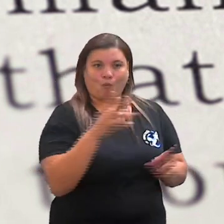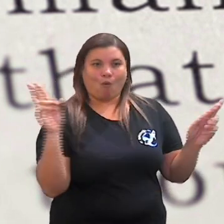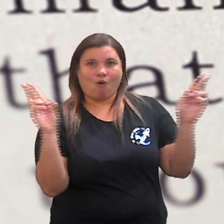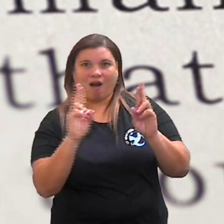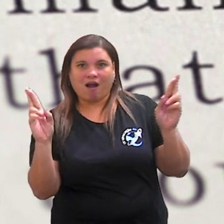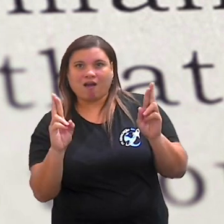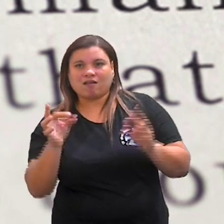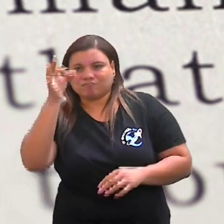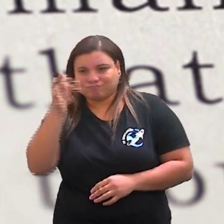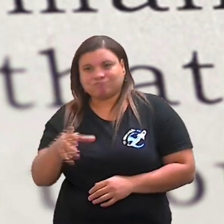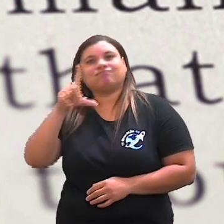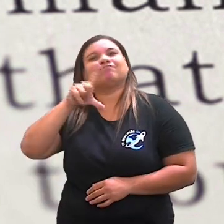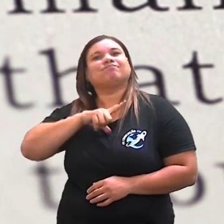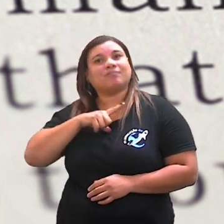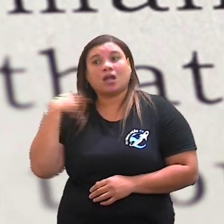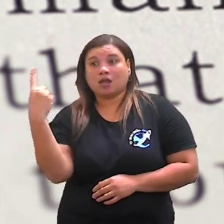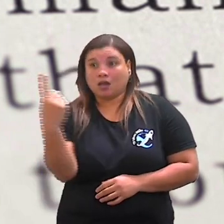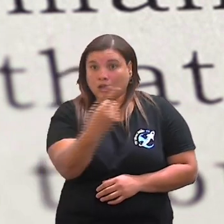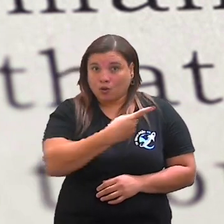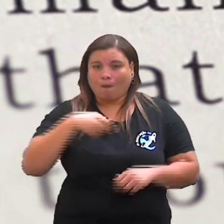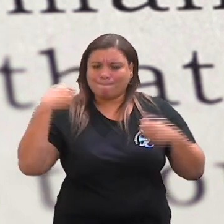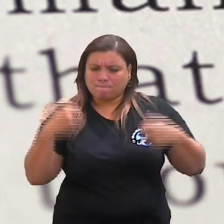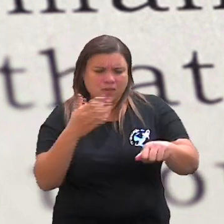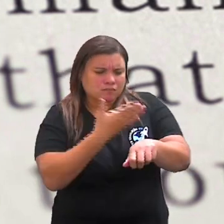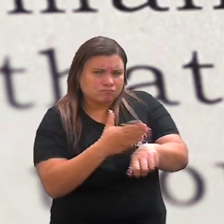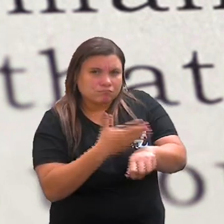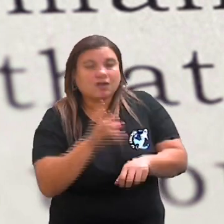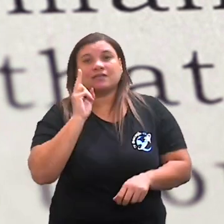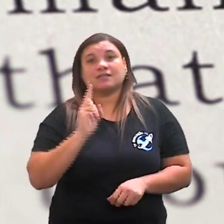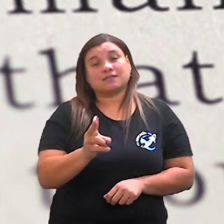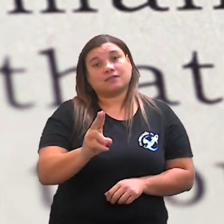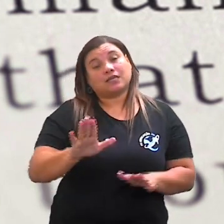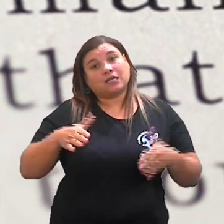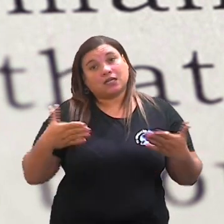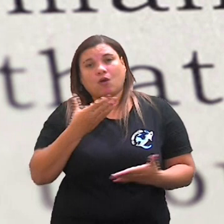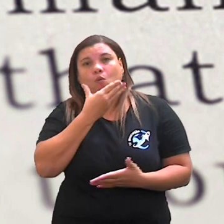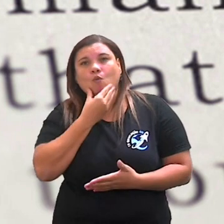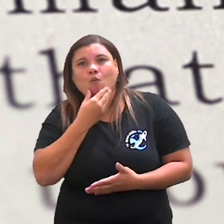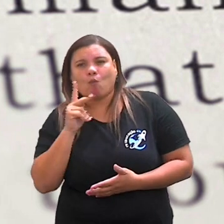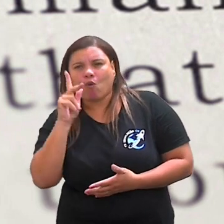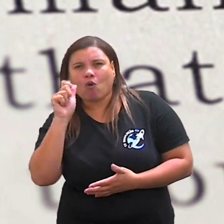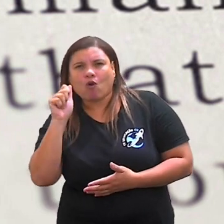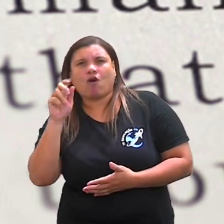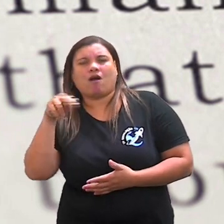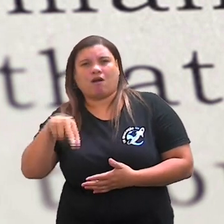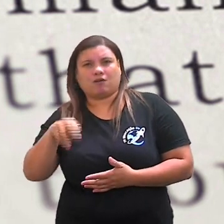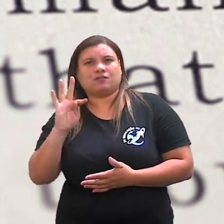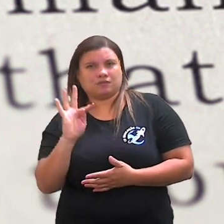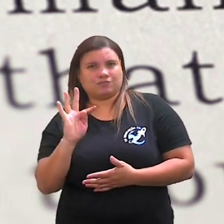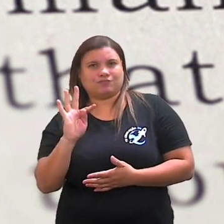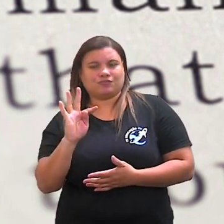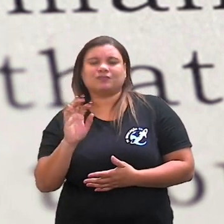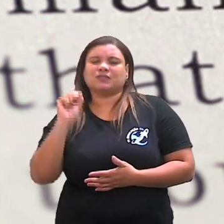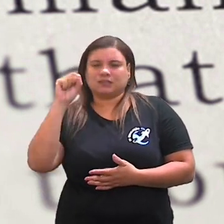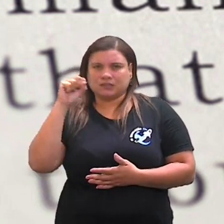todos devemos fazer. E por isso Kant afirmou que para sabermos se a ação é